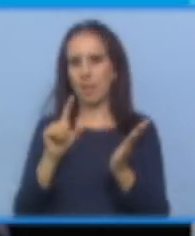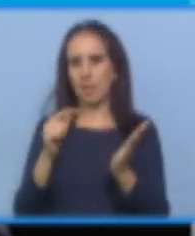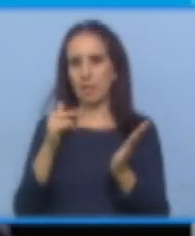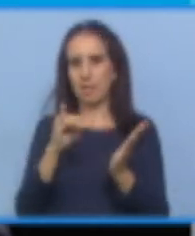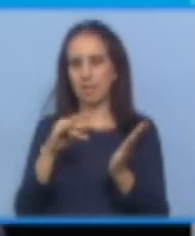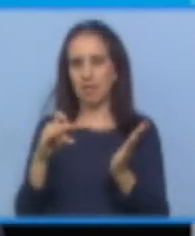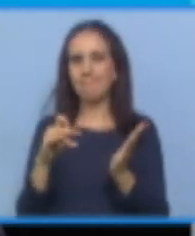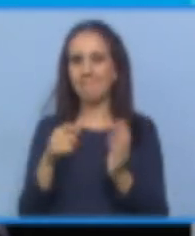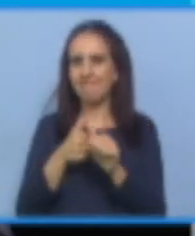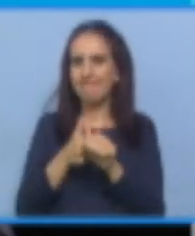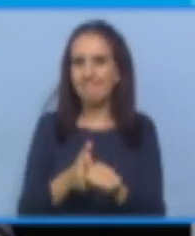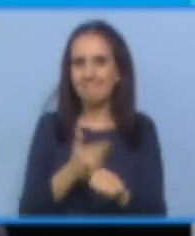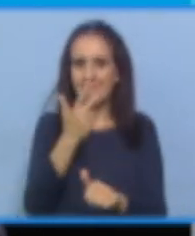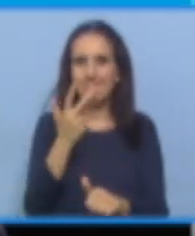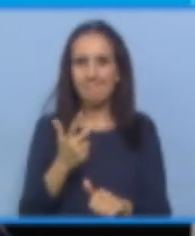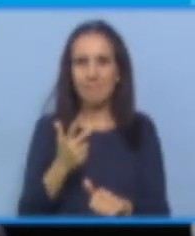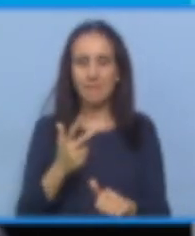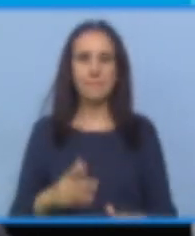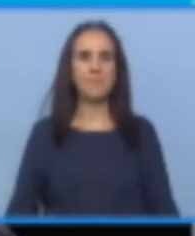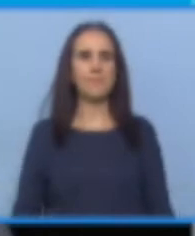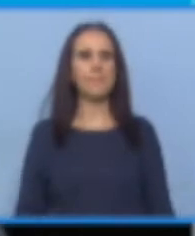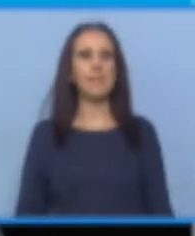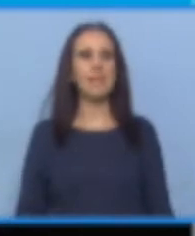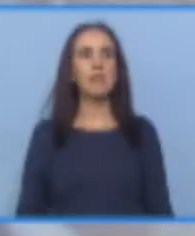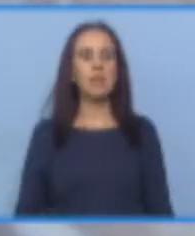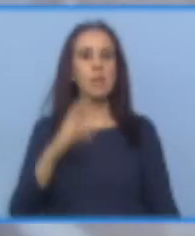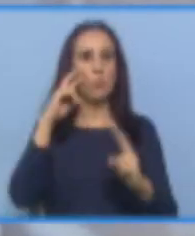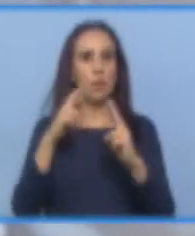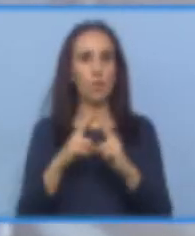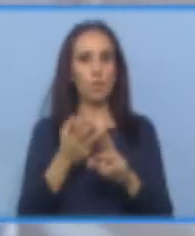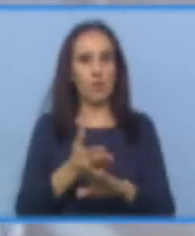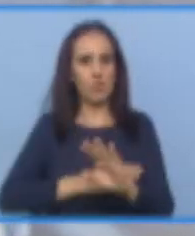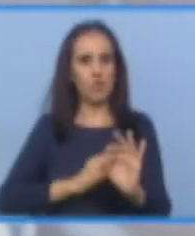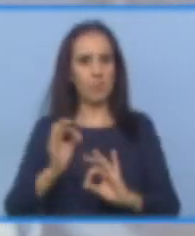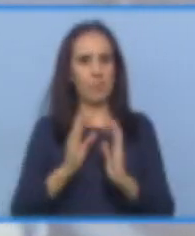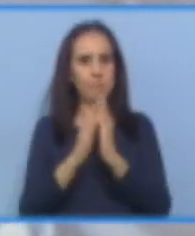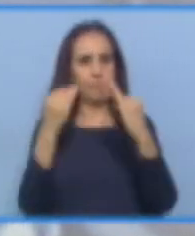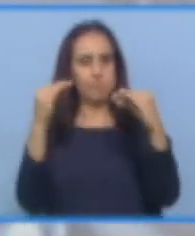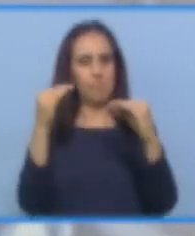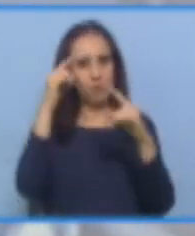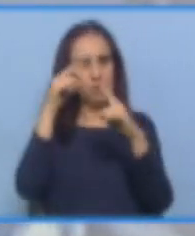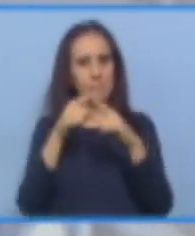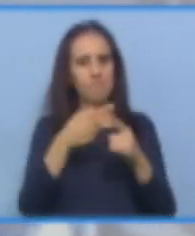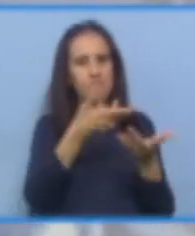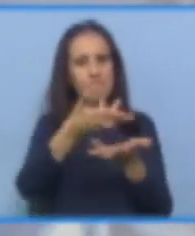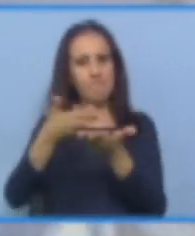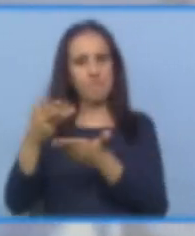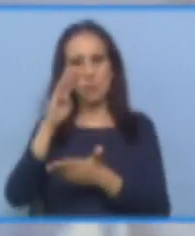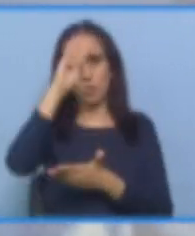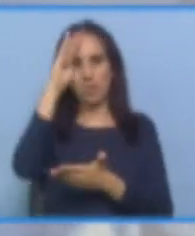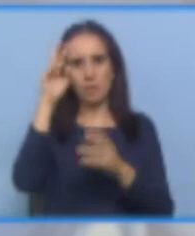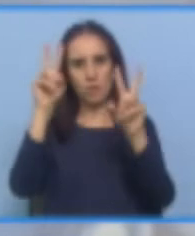subsídio fidedigno, não é? Todo o encontro e todas as catequeses preparatórias estão nesse dinamismo de acolhimento, exatamente. Da exortação do Papa